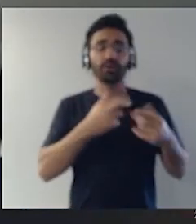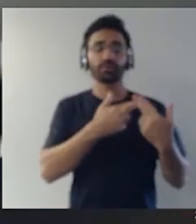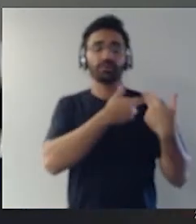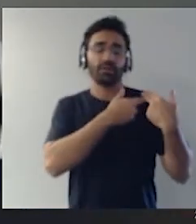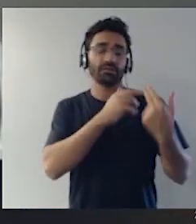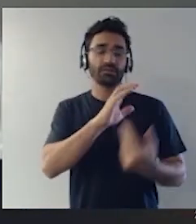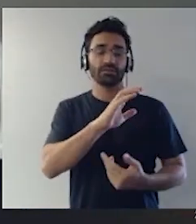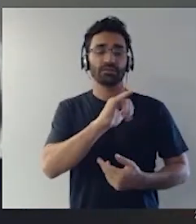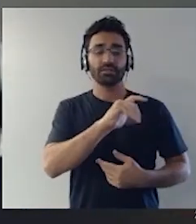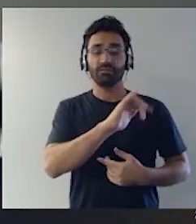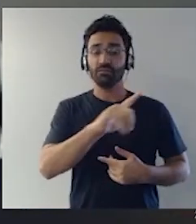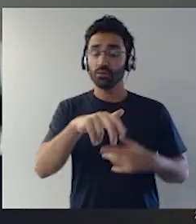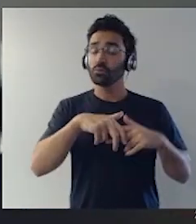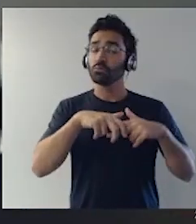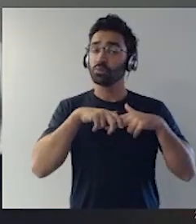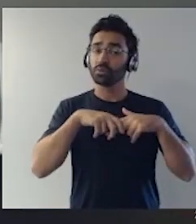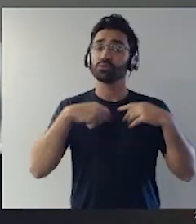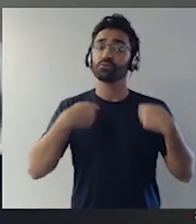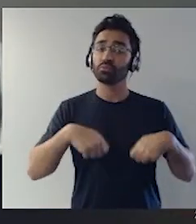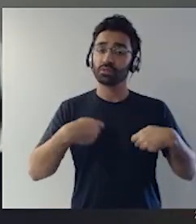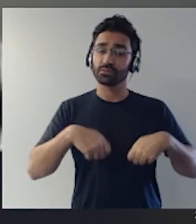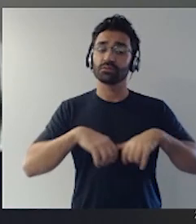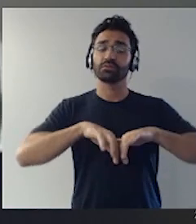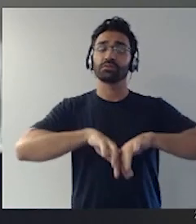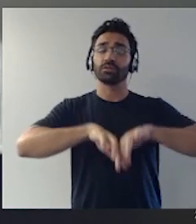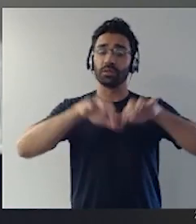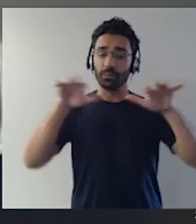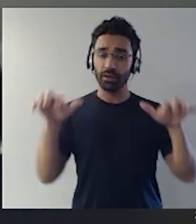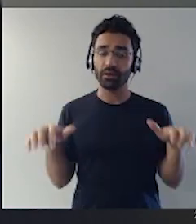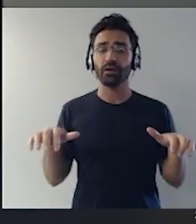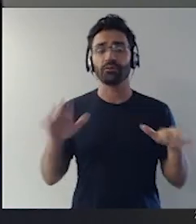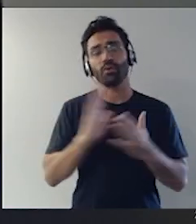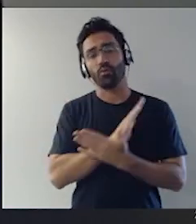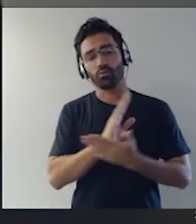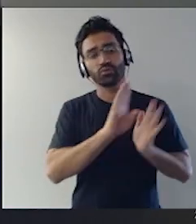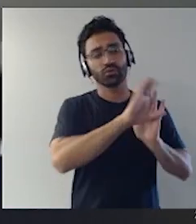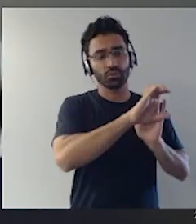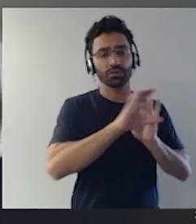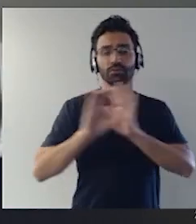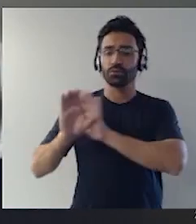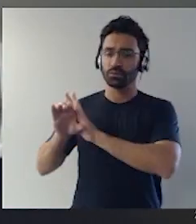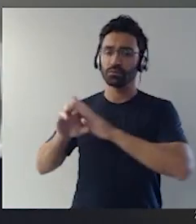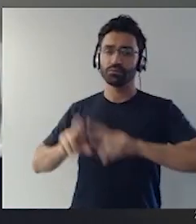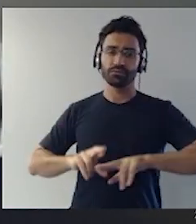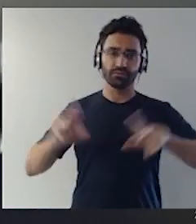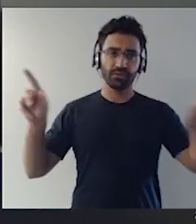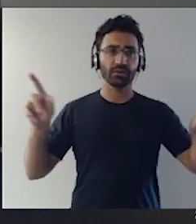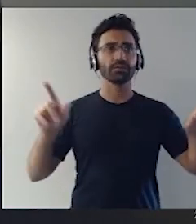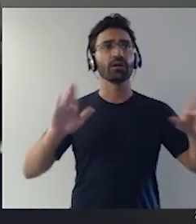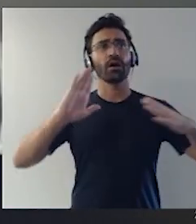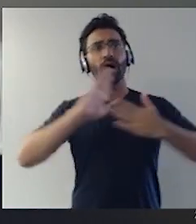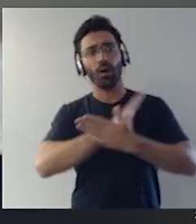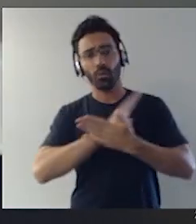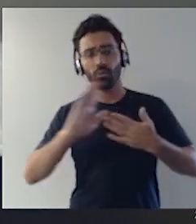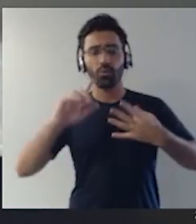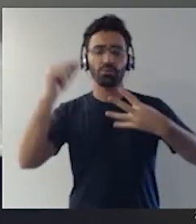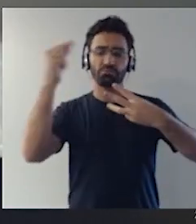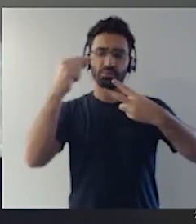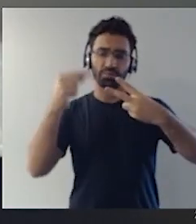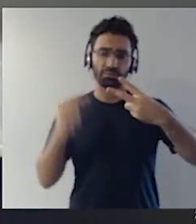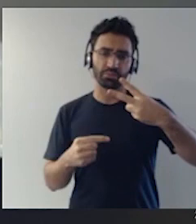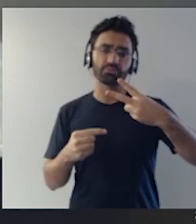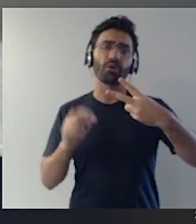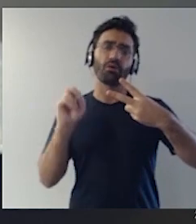fazer uma diferenciação de certas medidas, mas podemos encontrar pontos de inflexão, pontos de